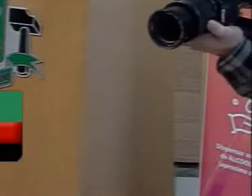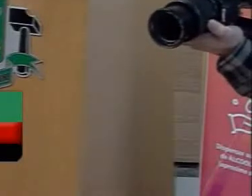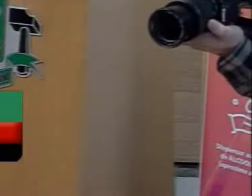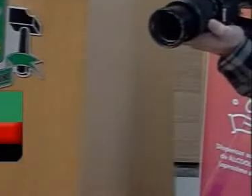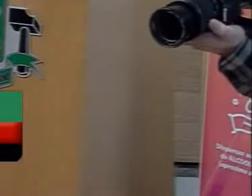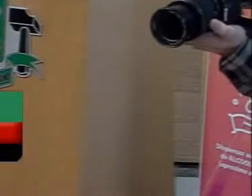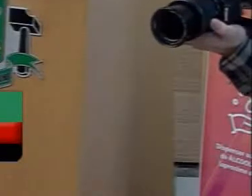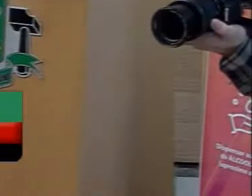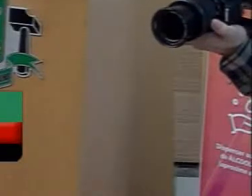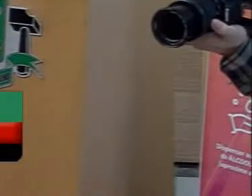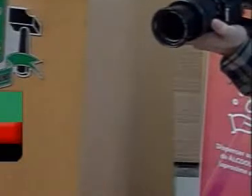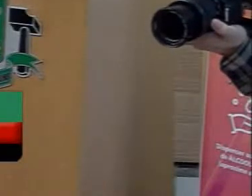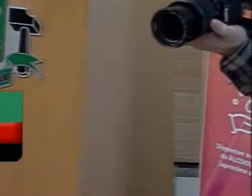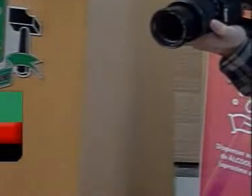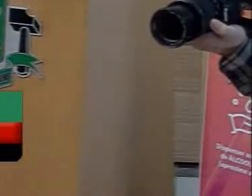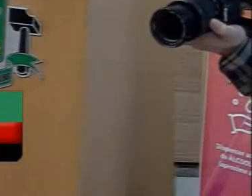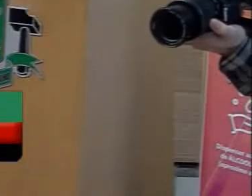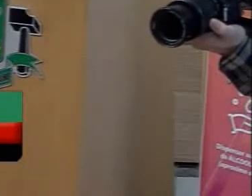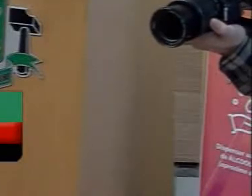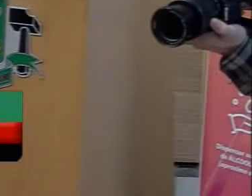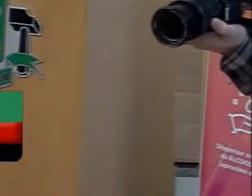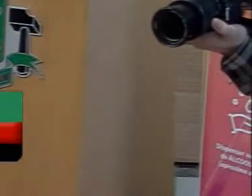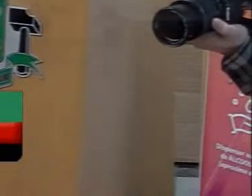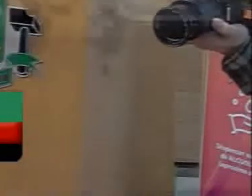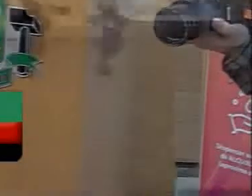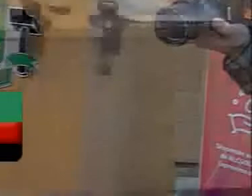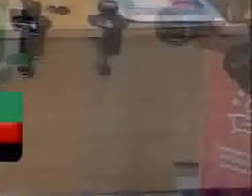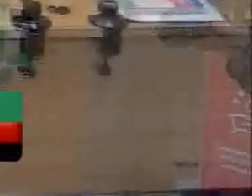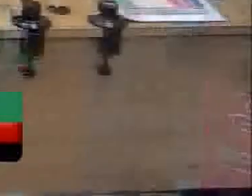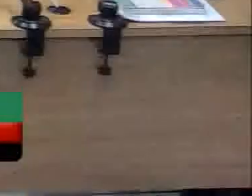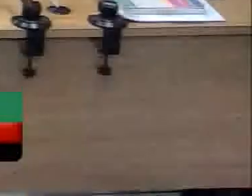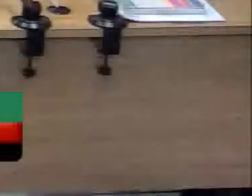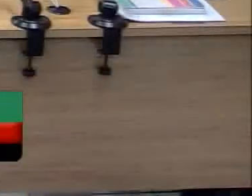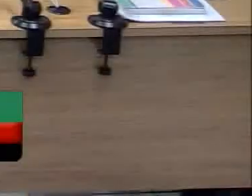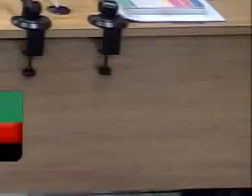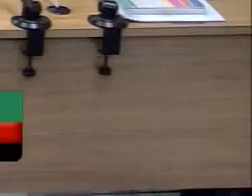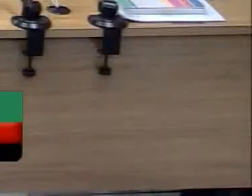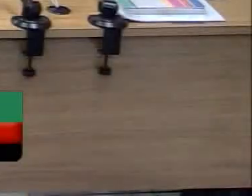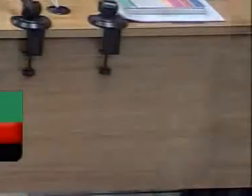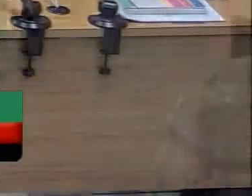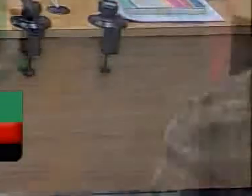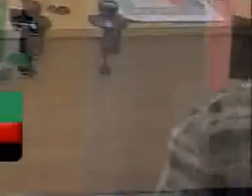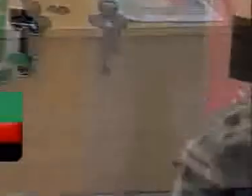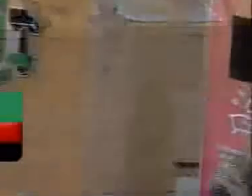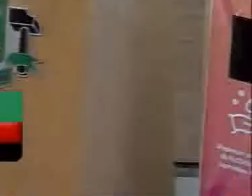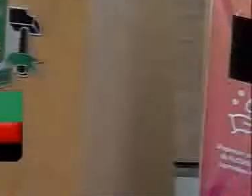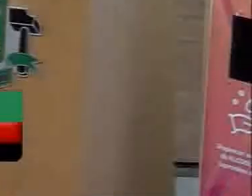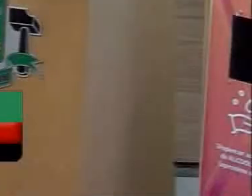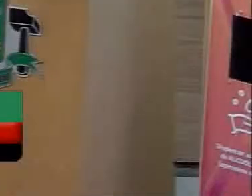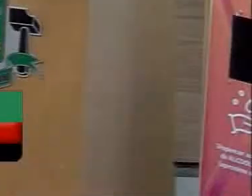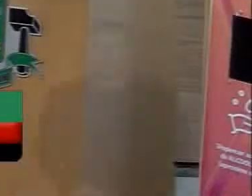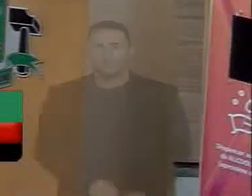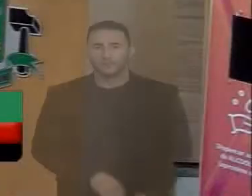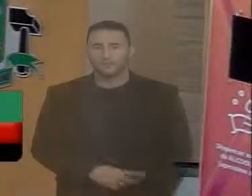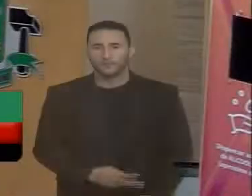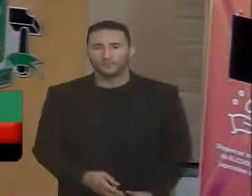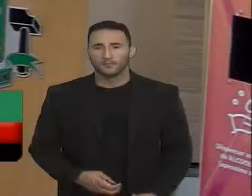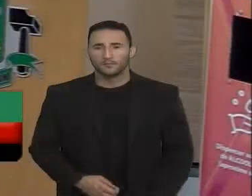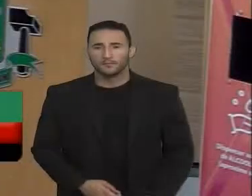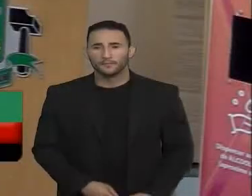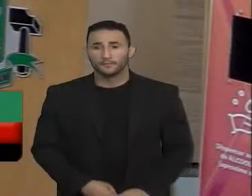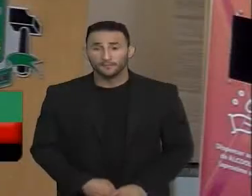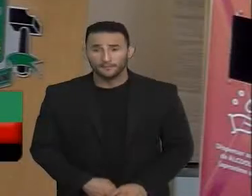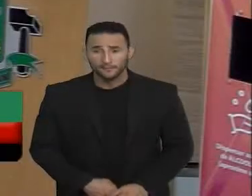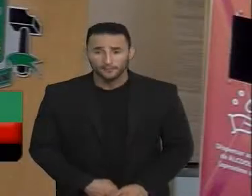projeto. Vereador Michel, leve um abraço à família e o nosso reconhecimento da Câmara Municipal em manter